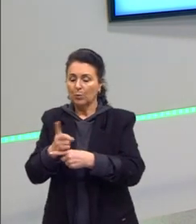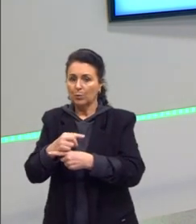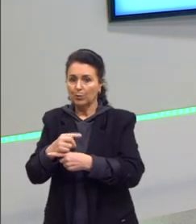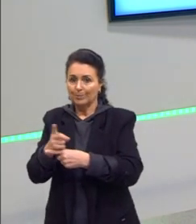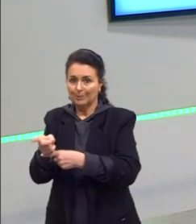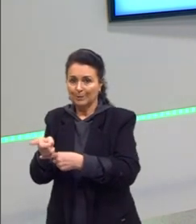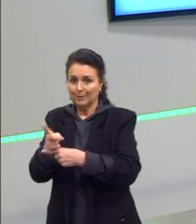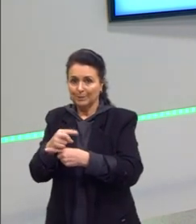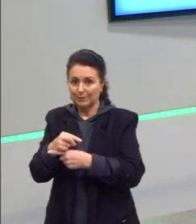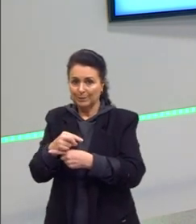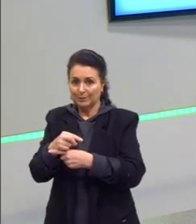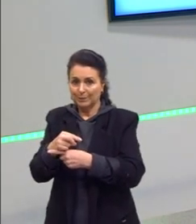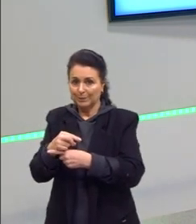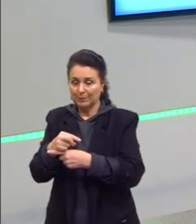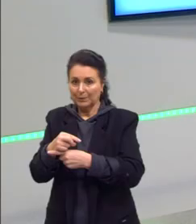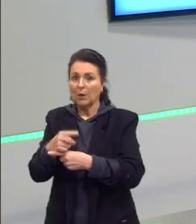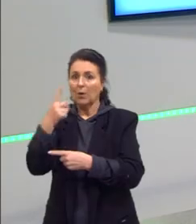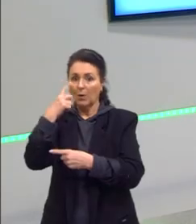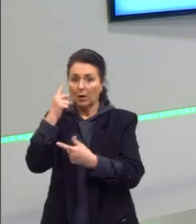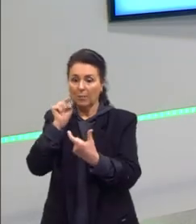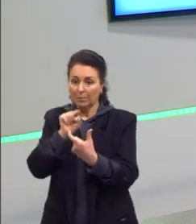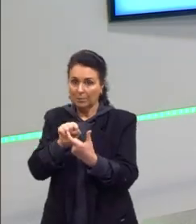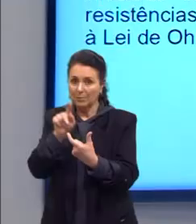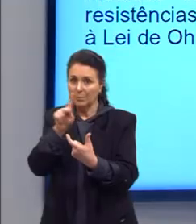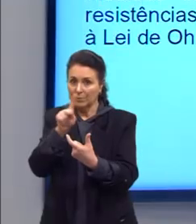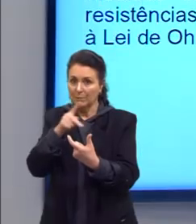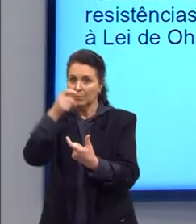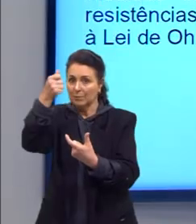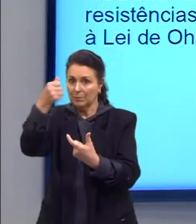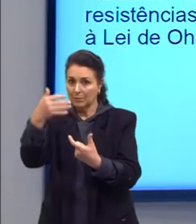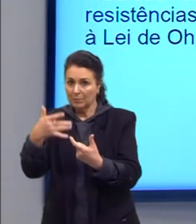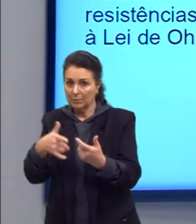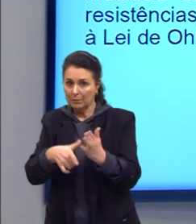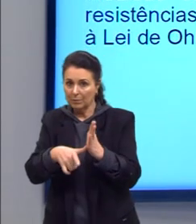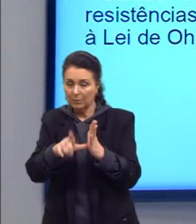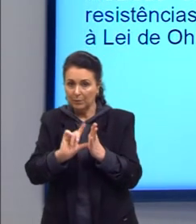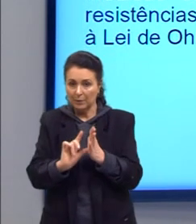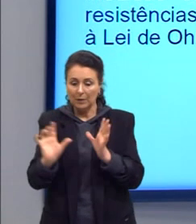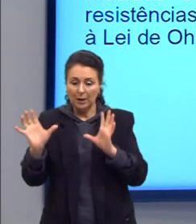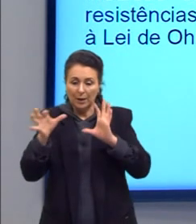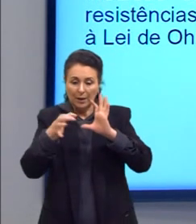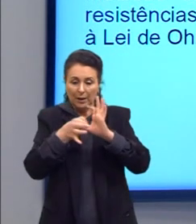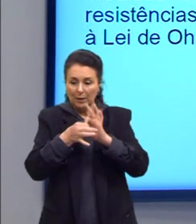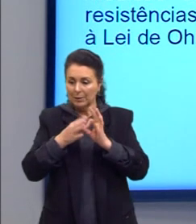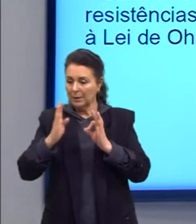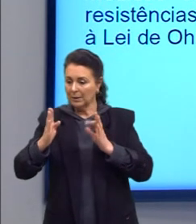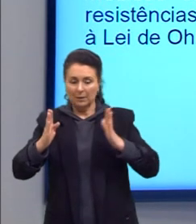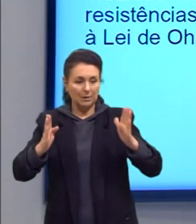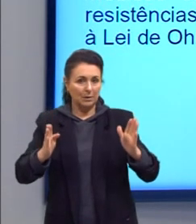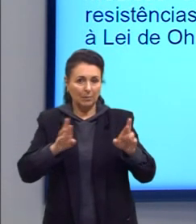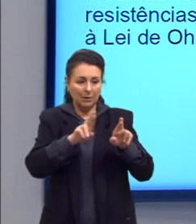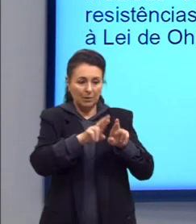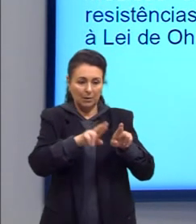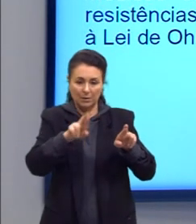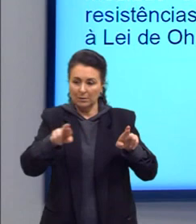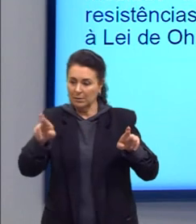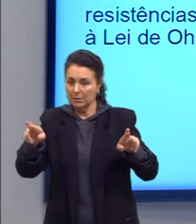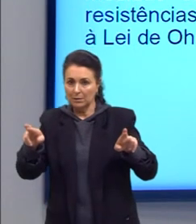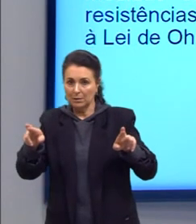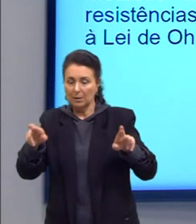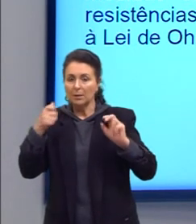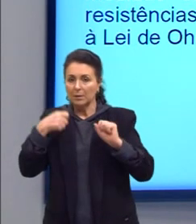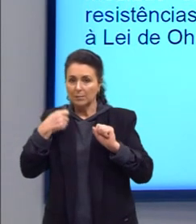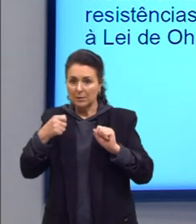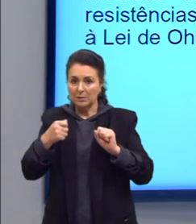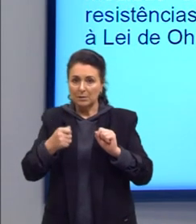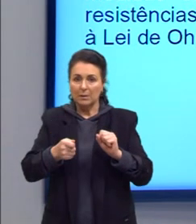Então veja que apareceu um termo que a gente tava falando antes é ligados Nas extremidades das resistências que a gente sabe que precisa